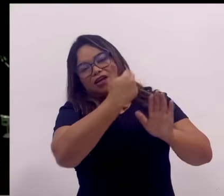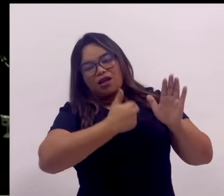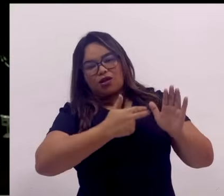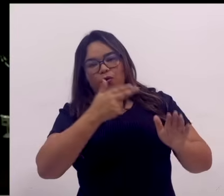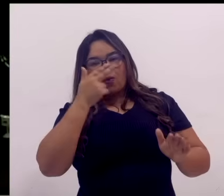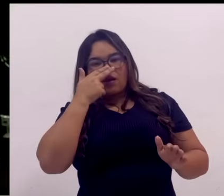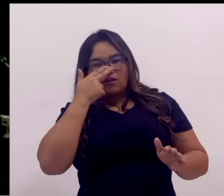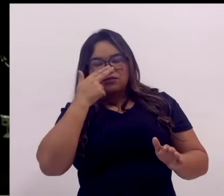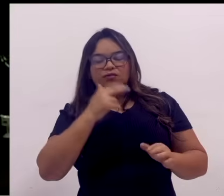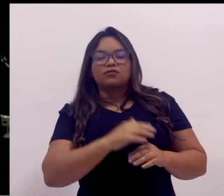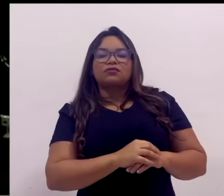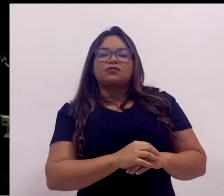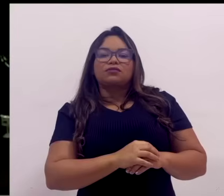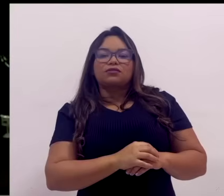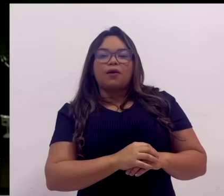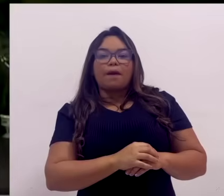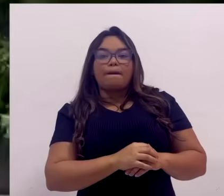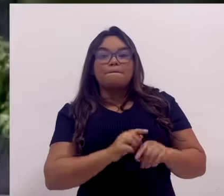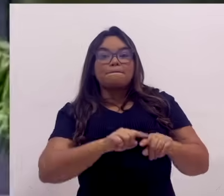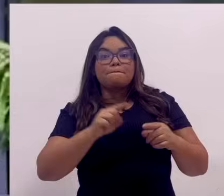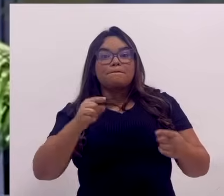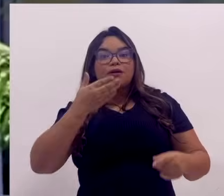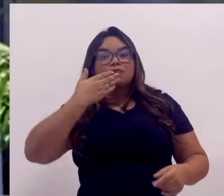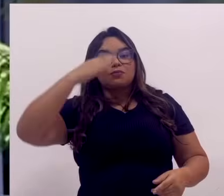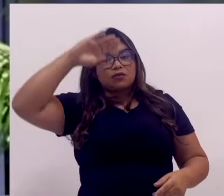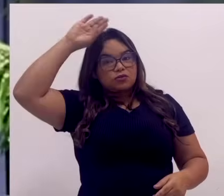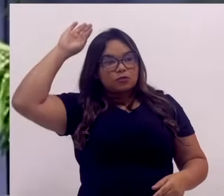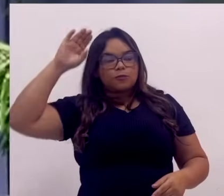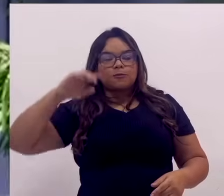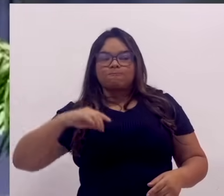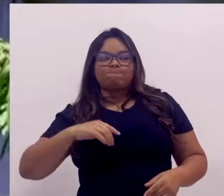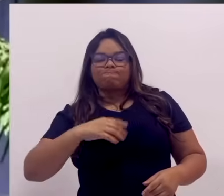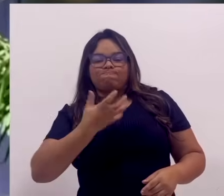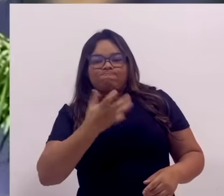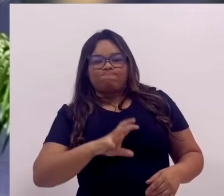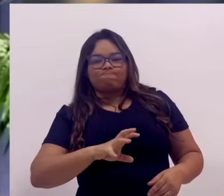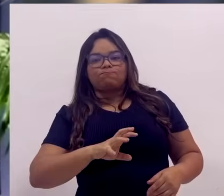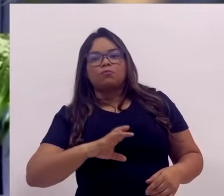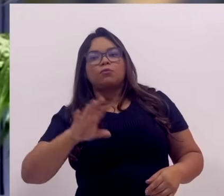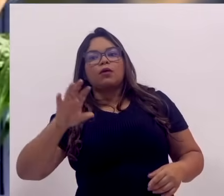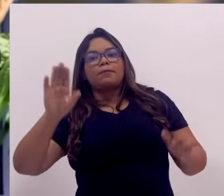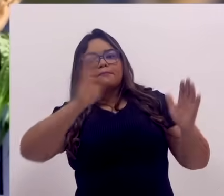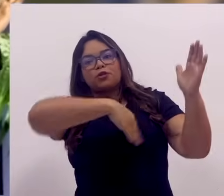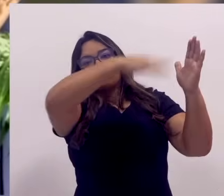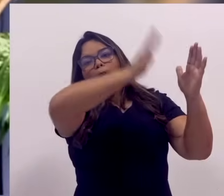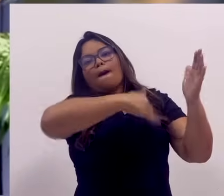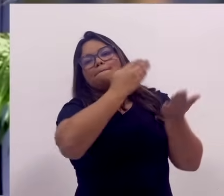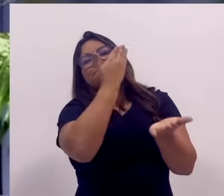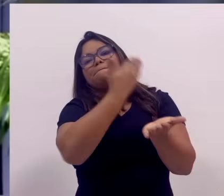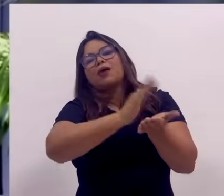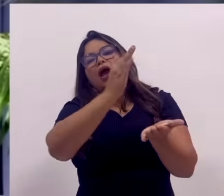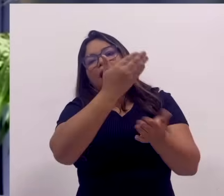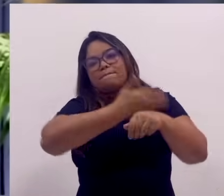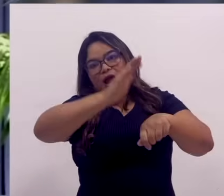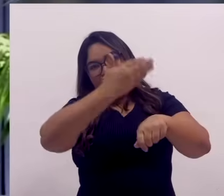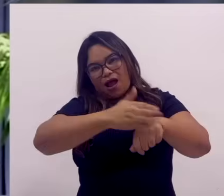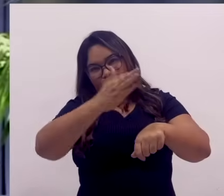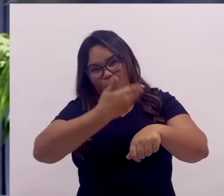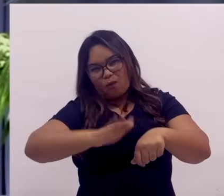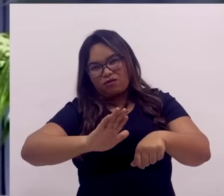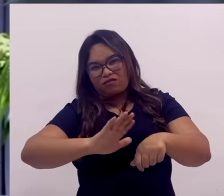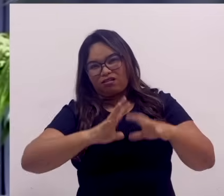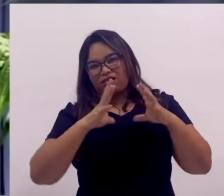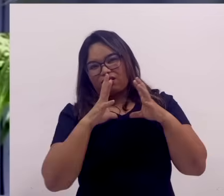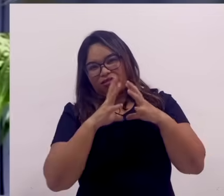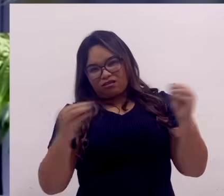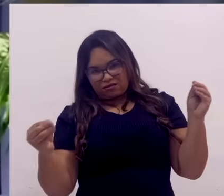os muçulmanos tomaram o controle, pintaram as paredes de branco. Tomaram tinta branca e passaram por cima. E assim que desapareceram do lugar.